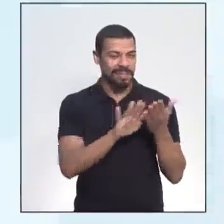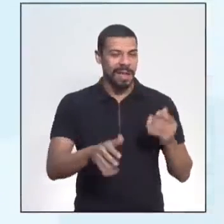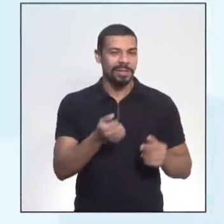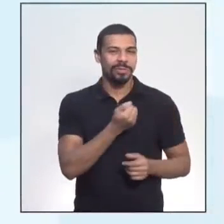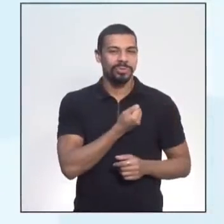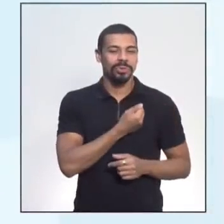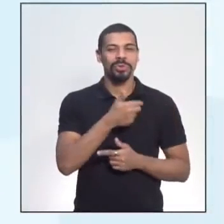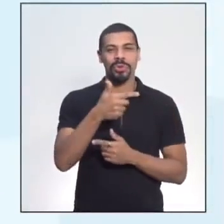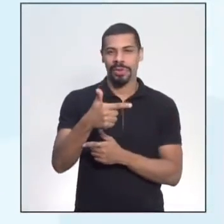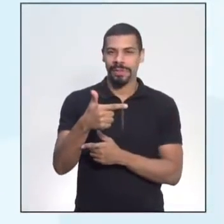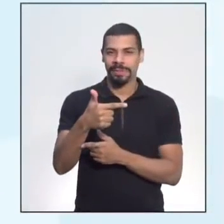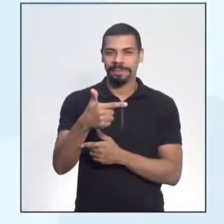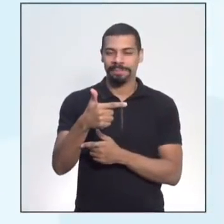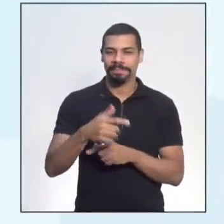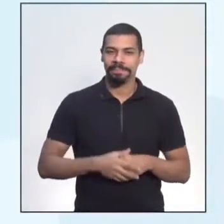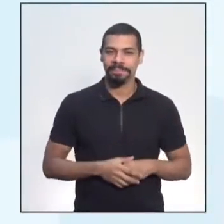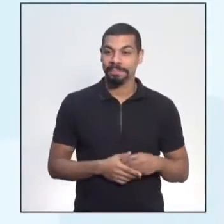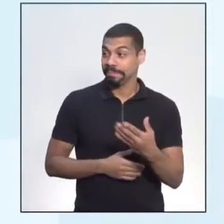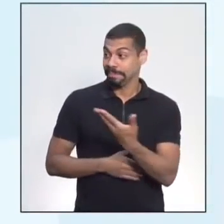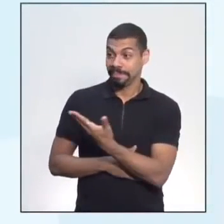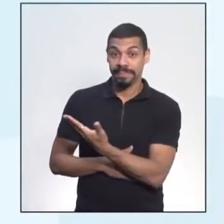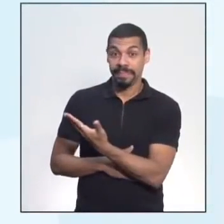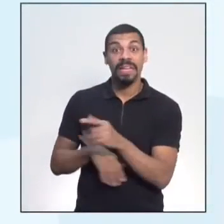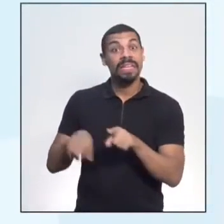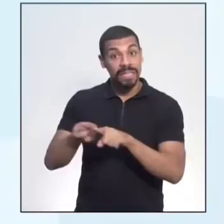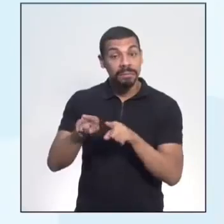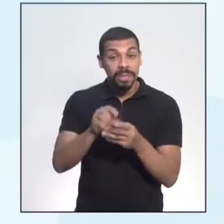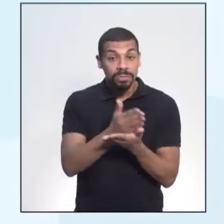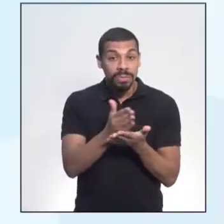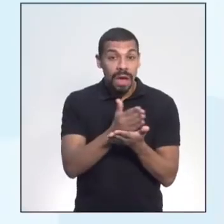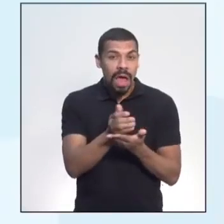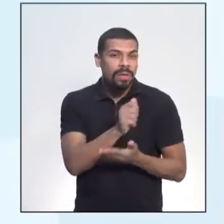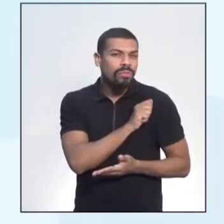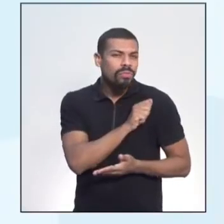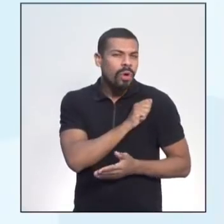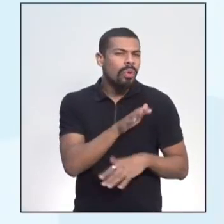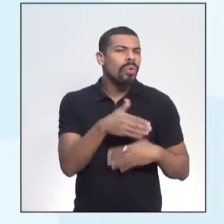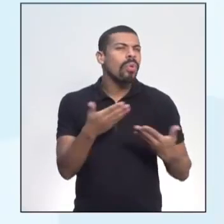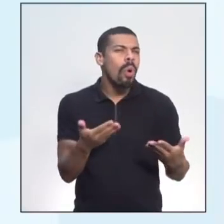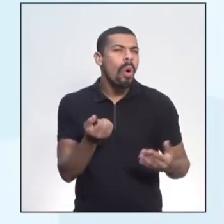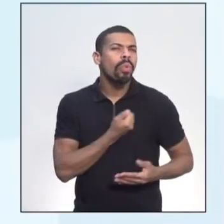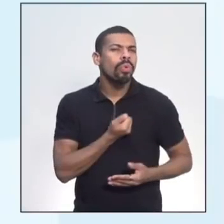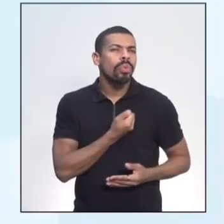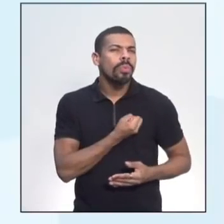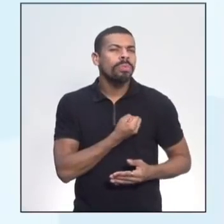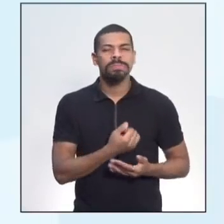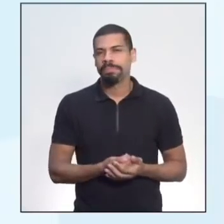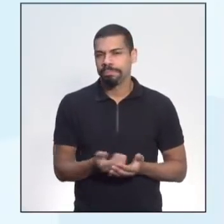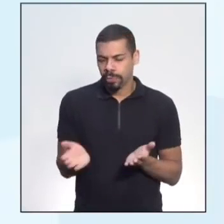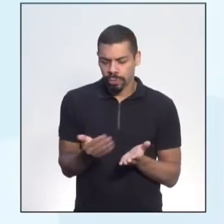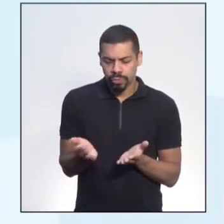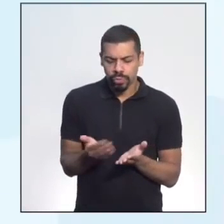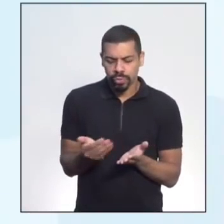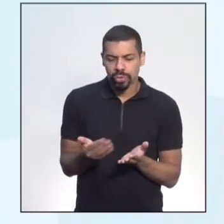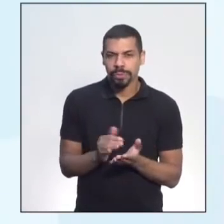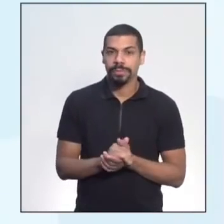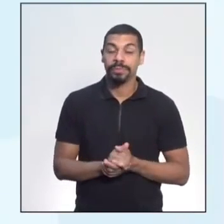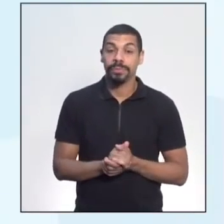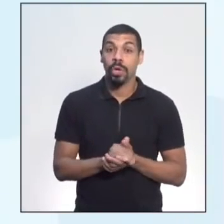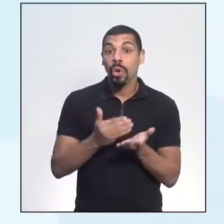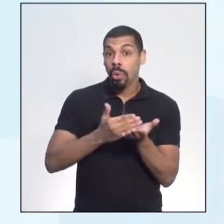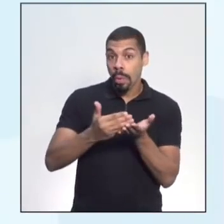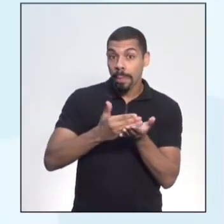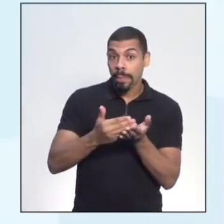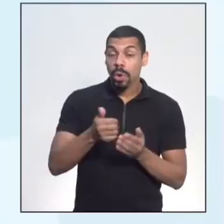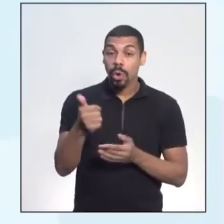favor. Também é do caderno do aluno. Professor Inês, qual é a página dessa atividade? Ela começa na